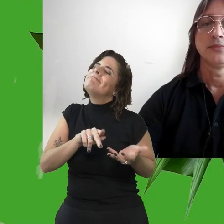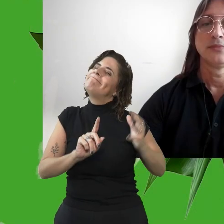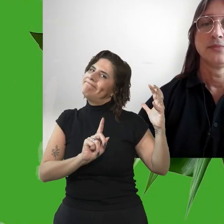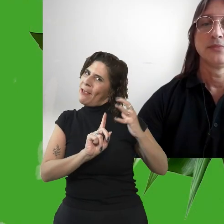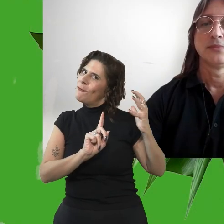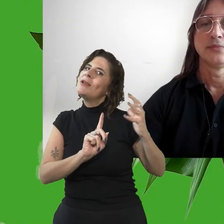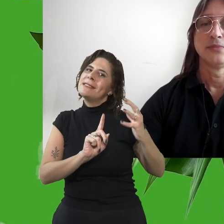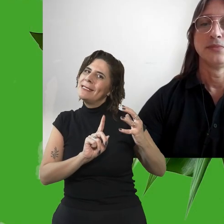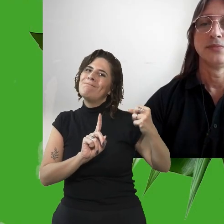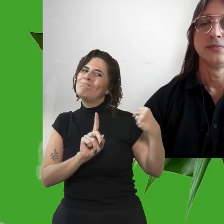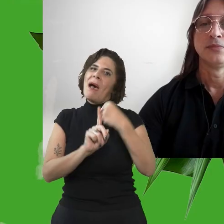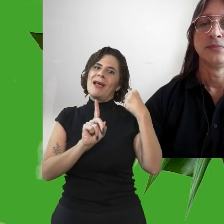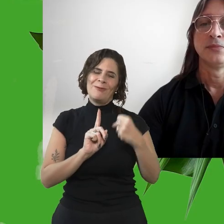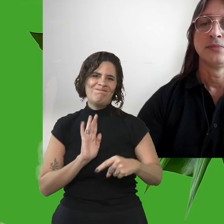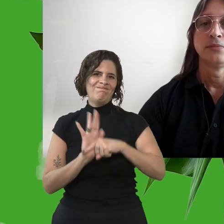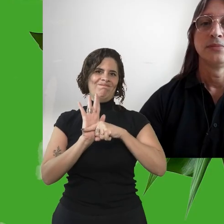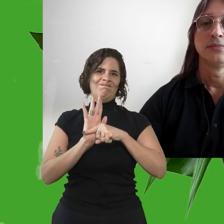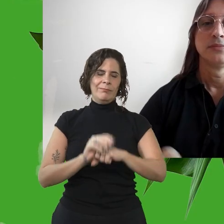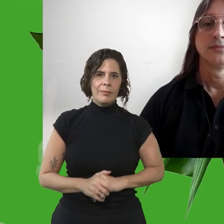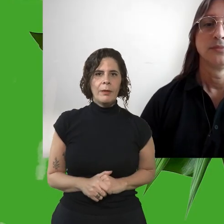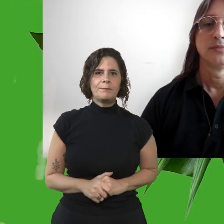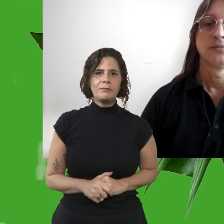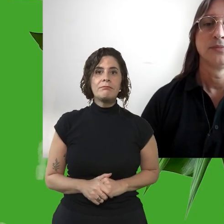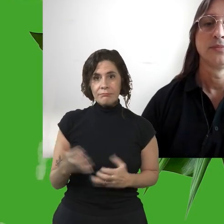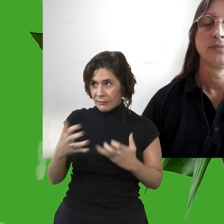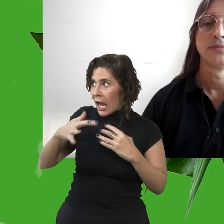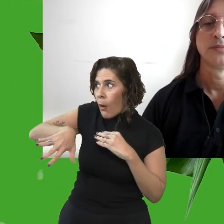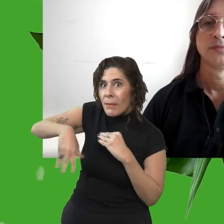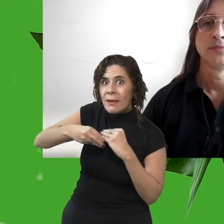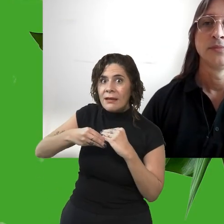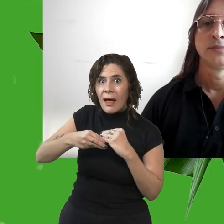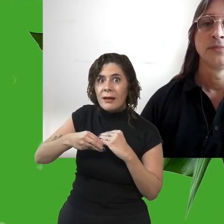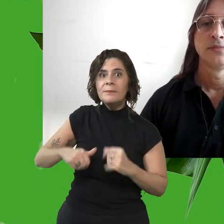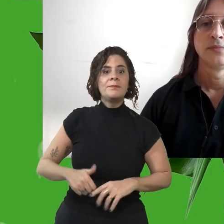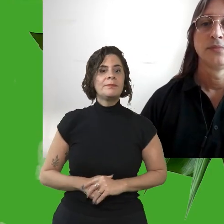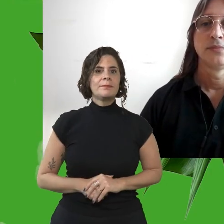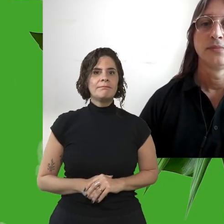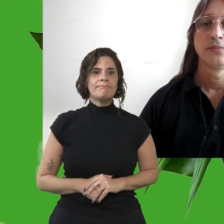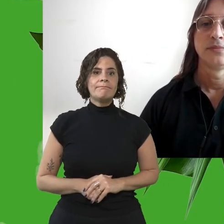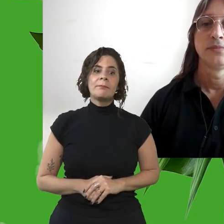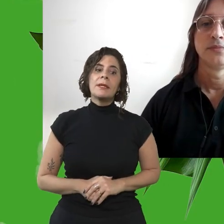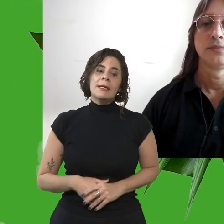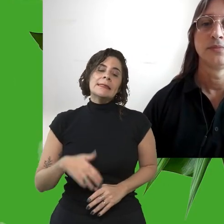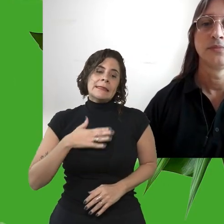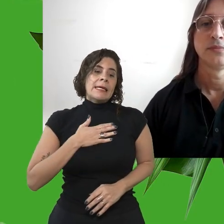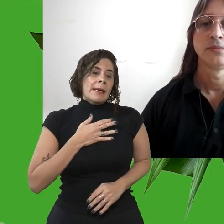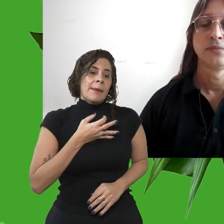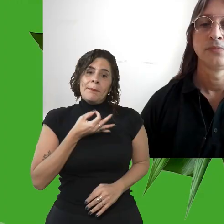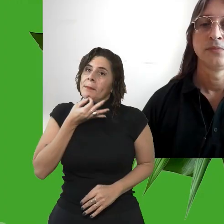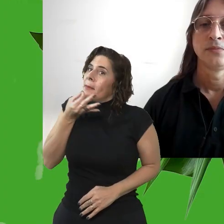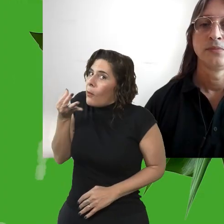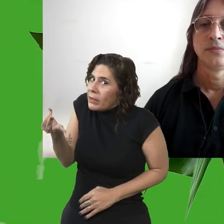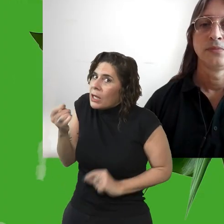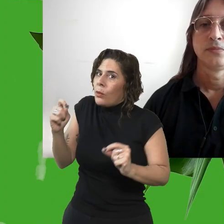Perfeito, André e Yara, você quer complementar com algum ponto? Eu acho que a questão das mudanças climáticas é uma questão